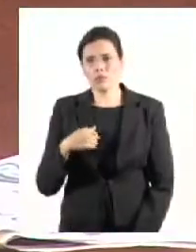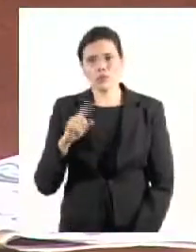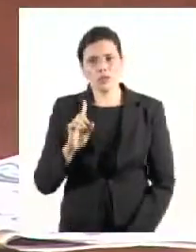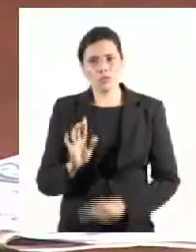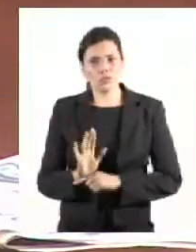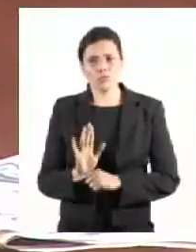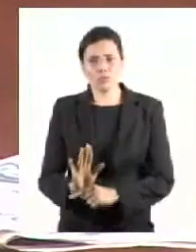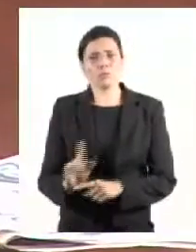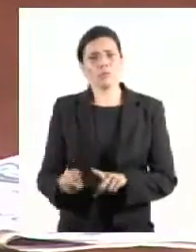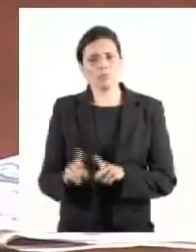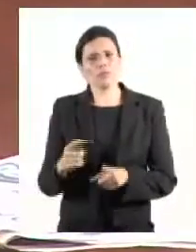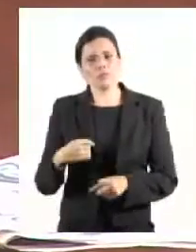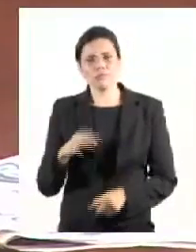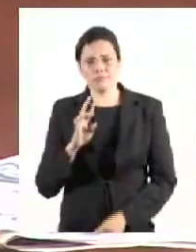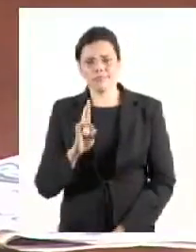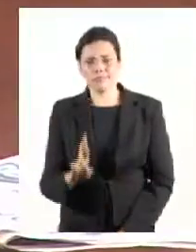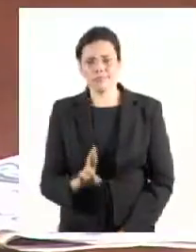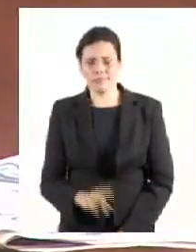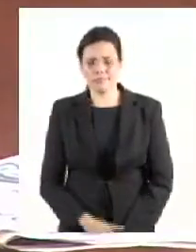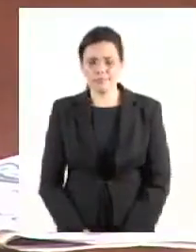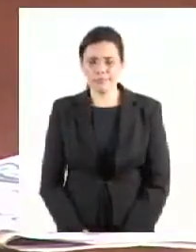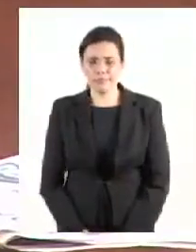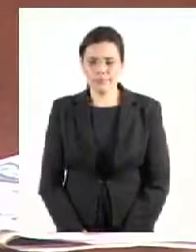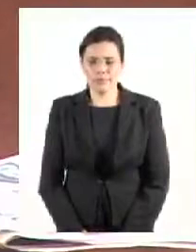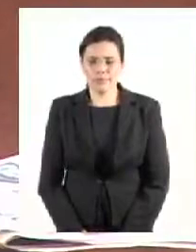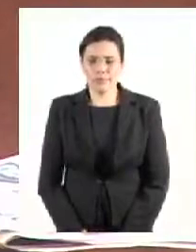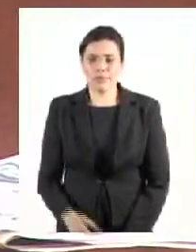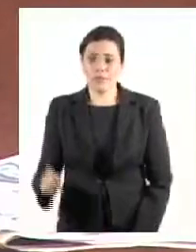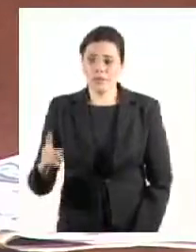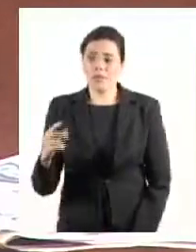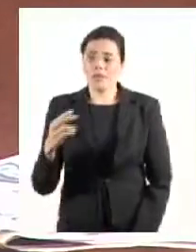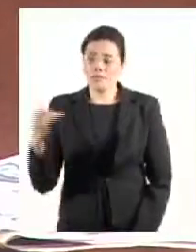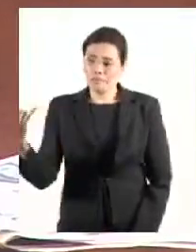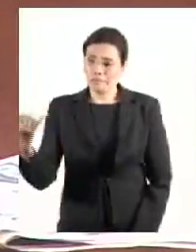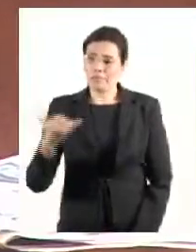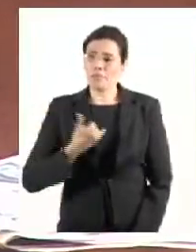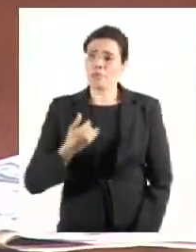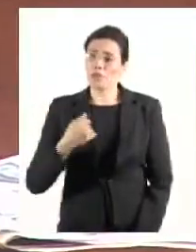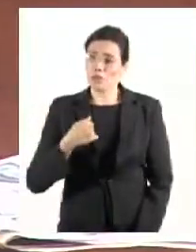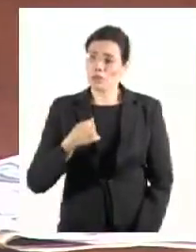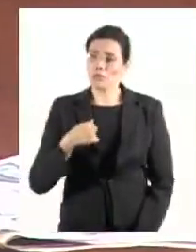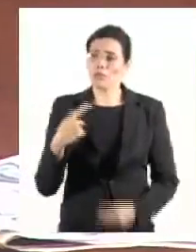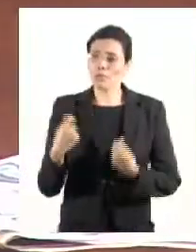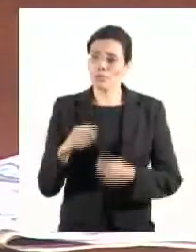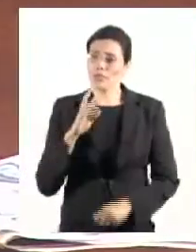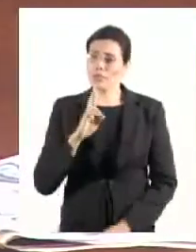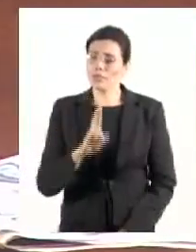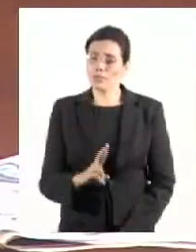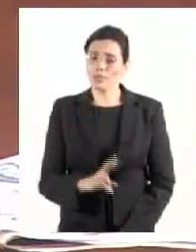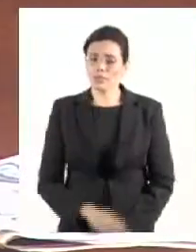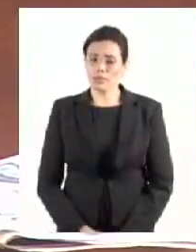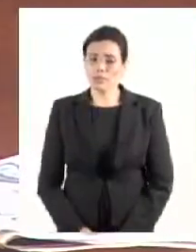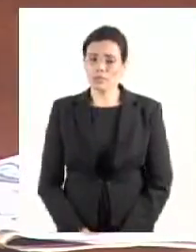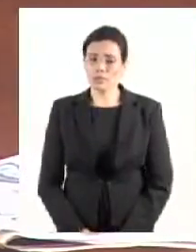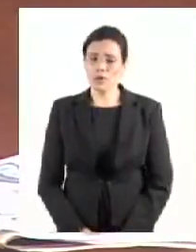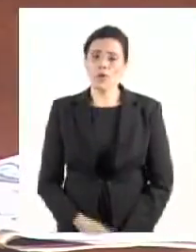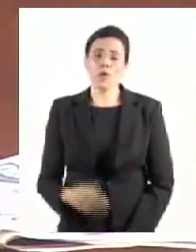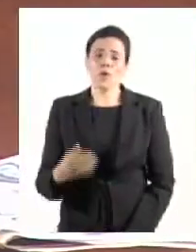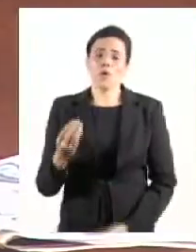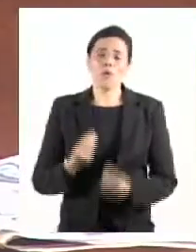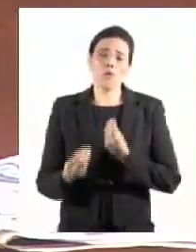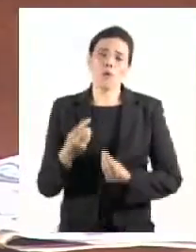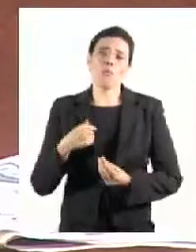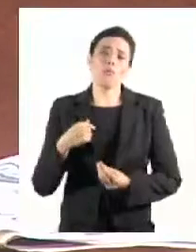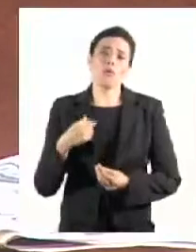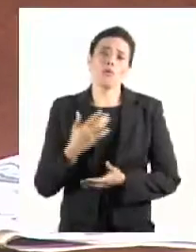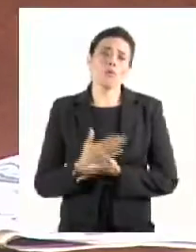Ele disse que eu devia responder, deputado Souza, de onde eu vim.